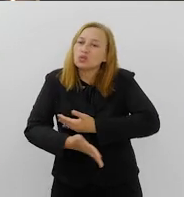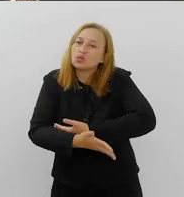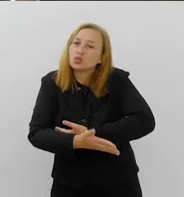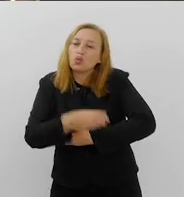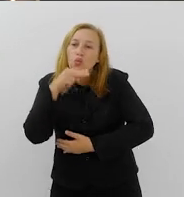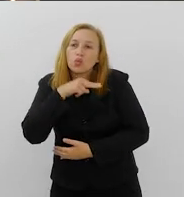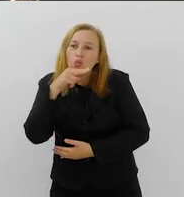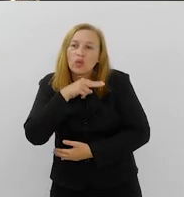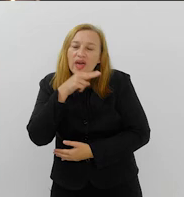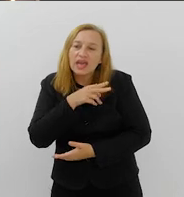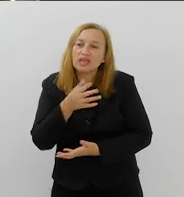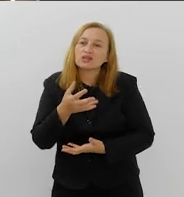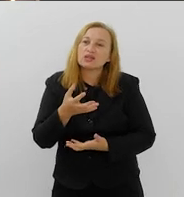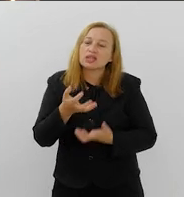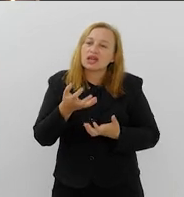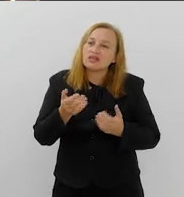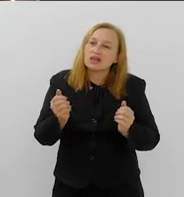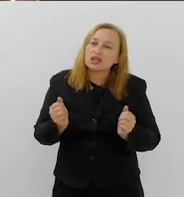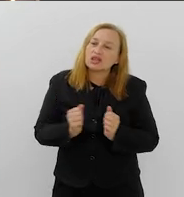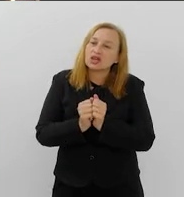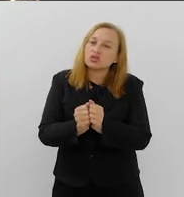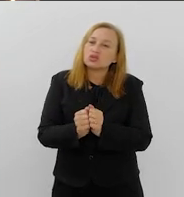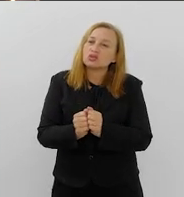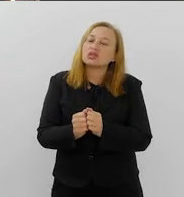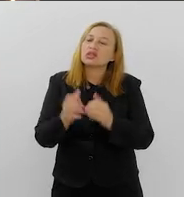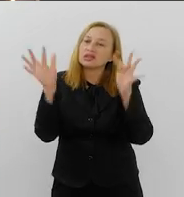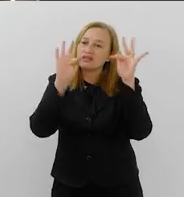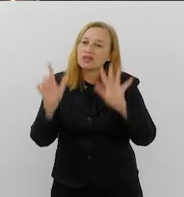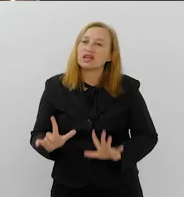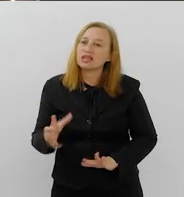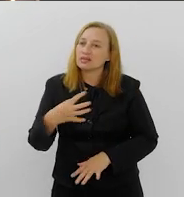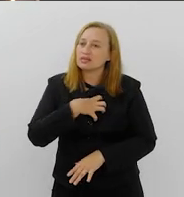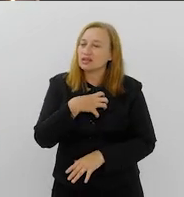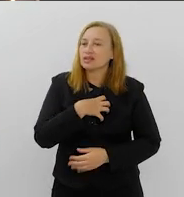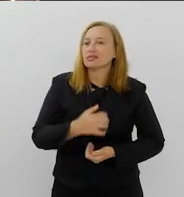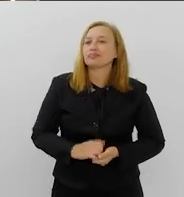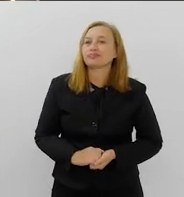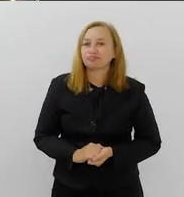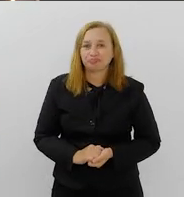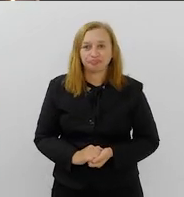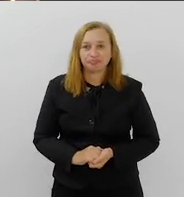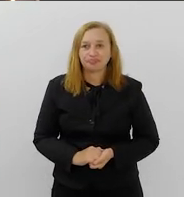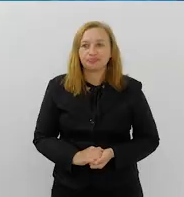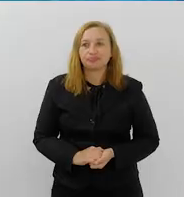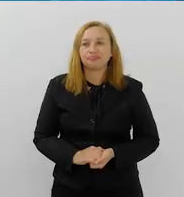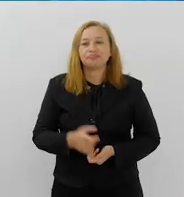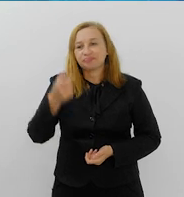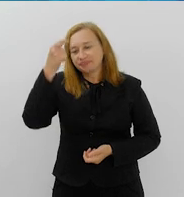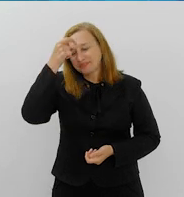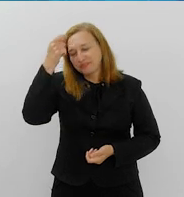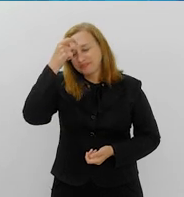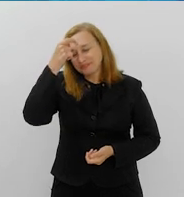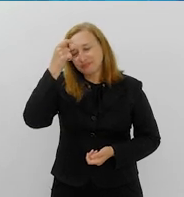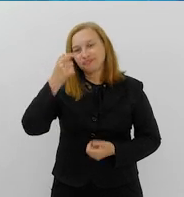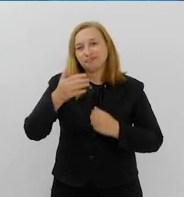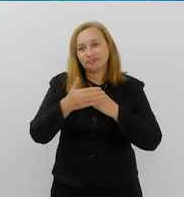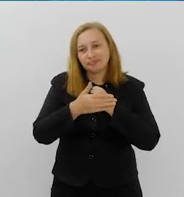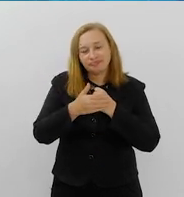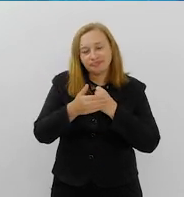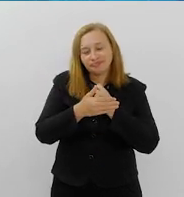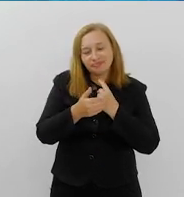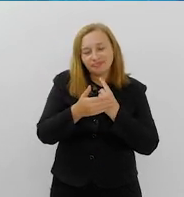neto? Por que que eles têm essa tendência de ficar mais felizes quando estão próximos dessas pessoas? Memória